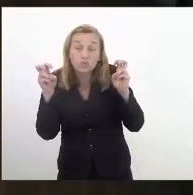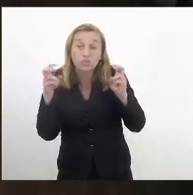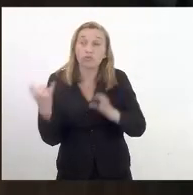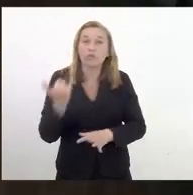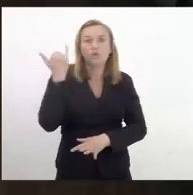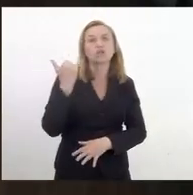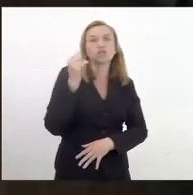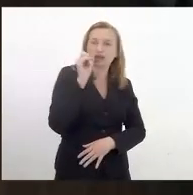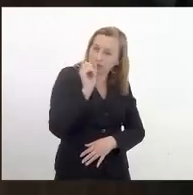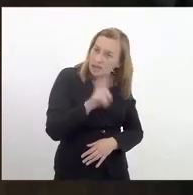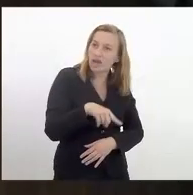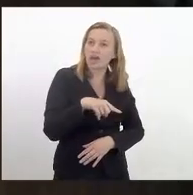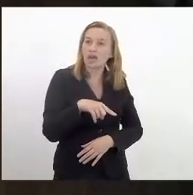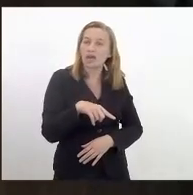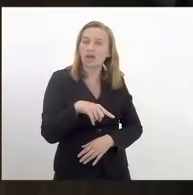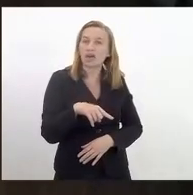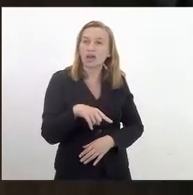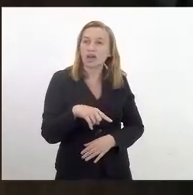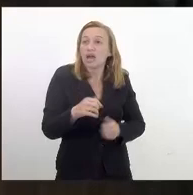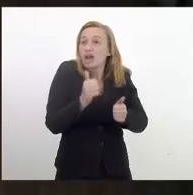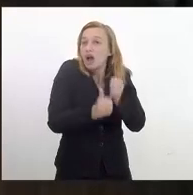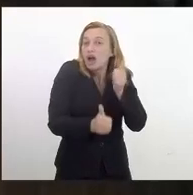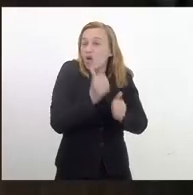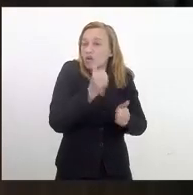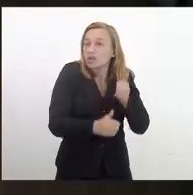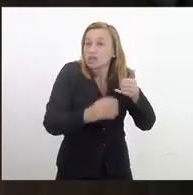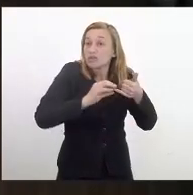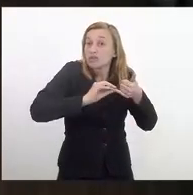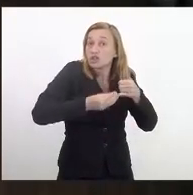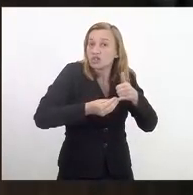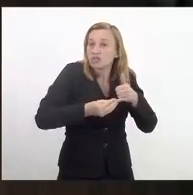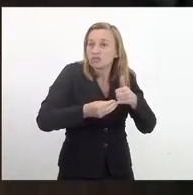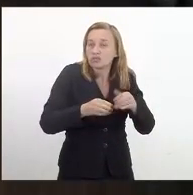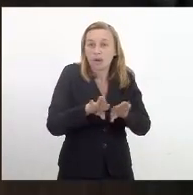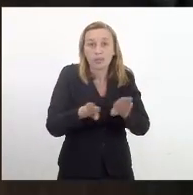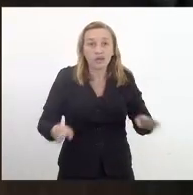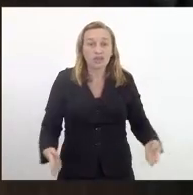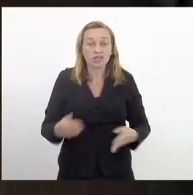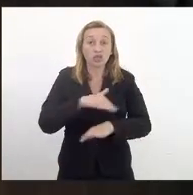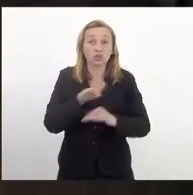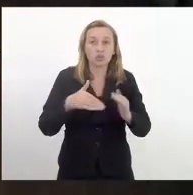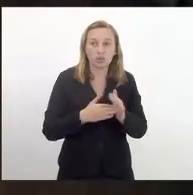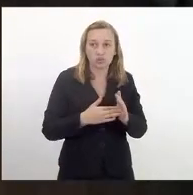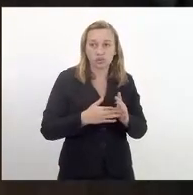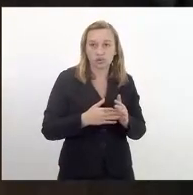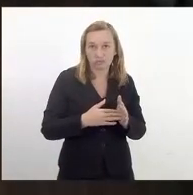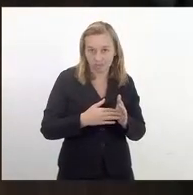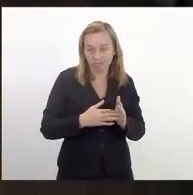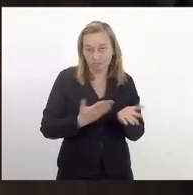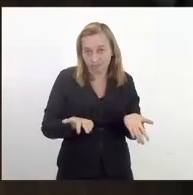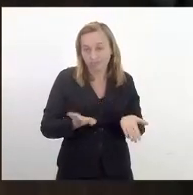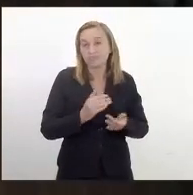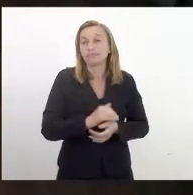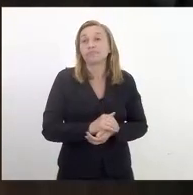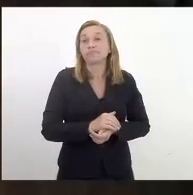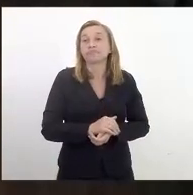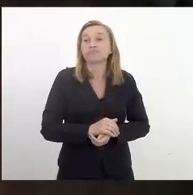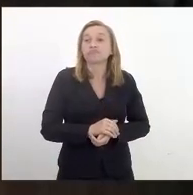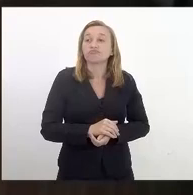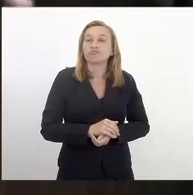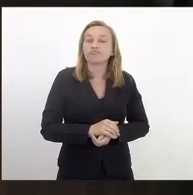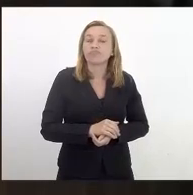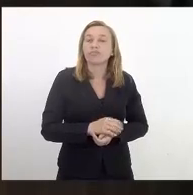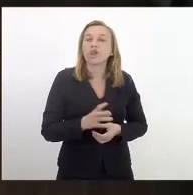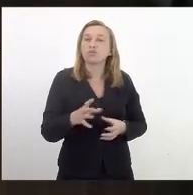a isenção os jogos de feijão na mesa das pessoas tô aqui só que não era homérico era forma e eu tentei